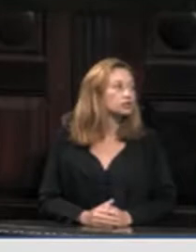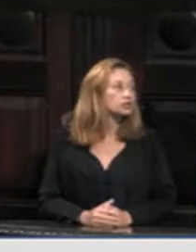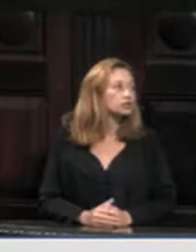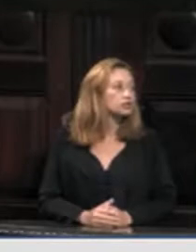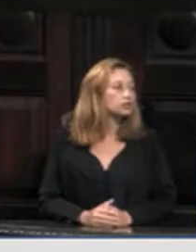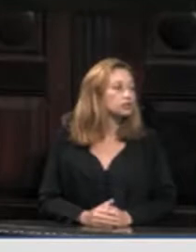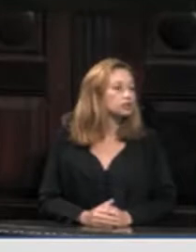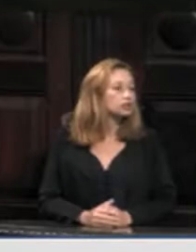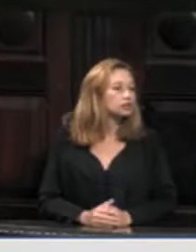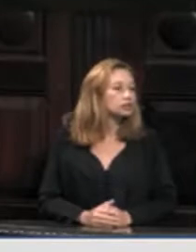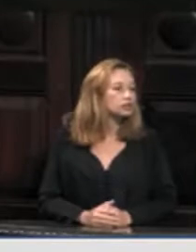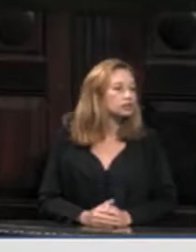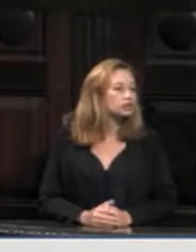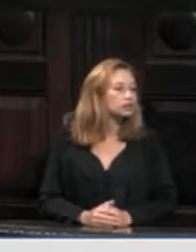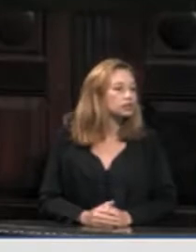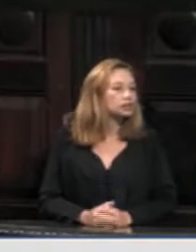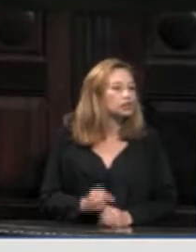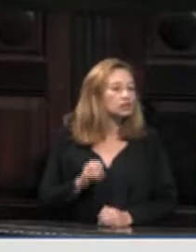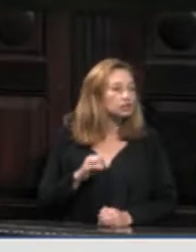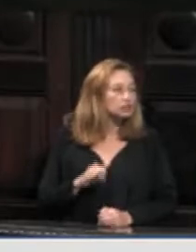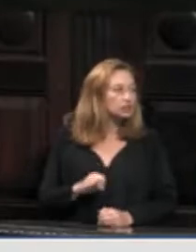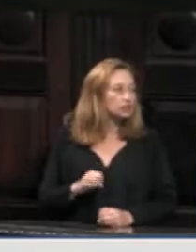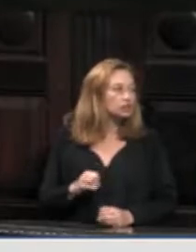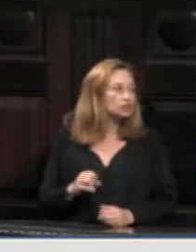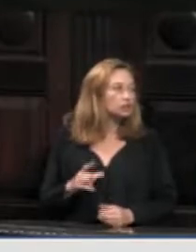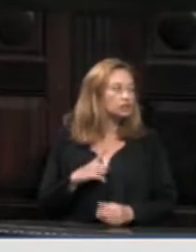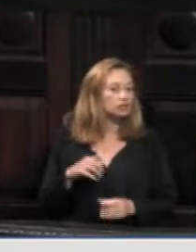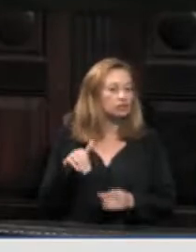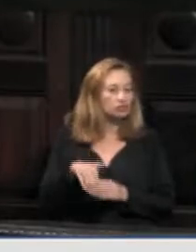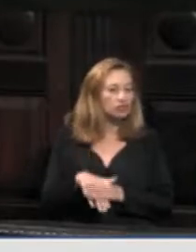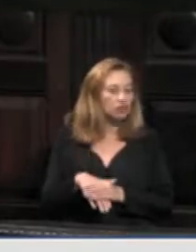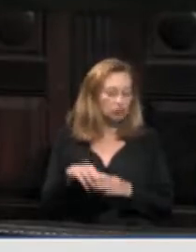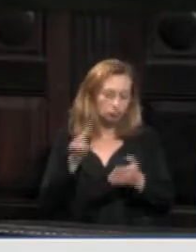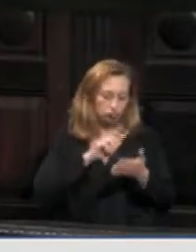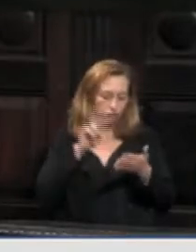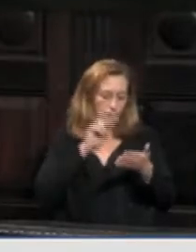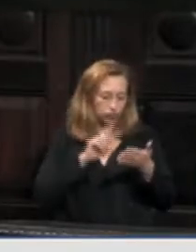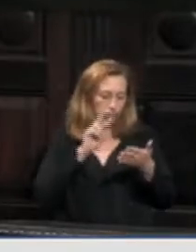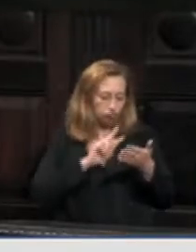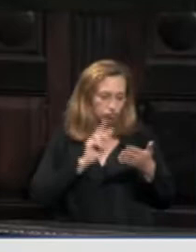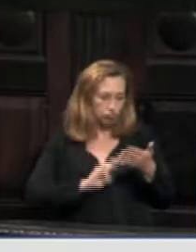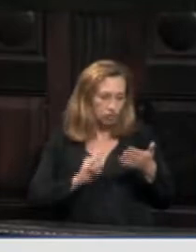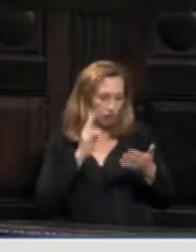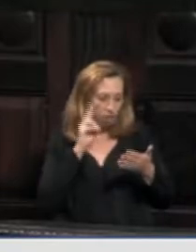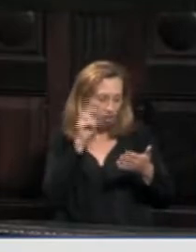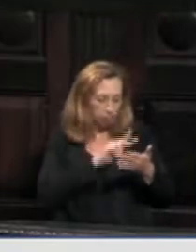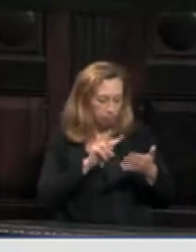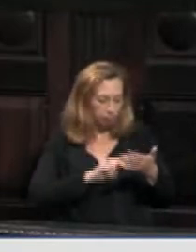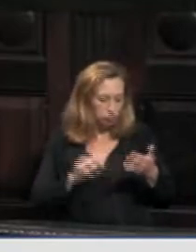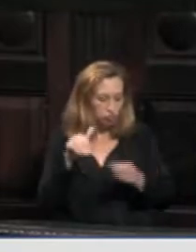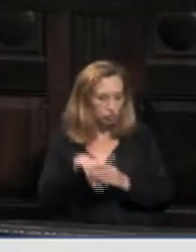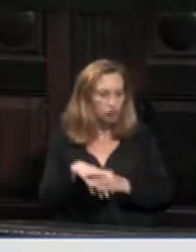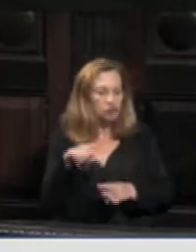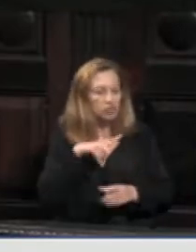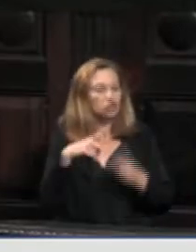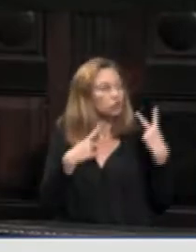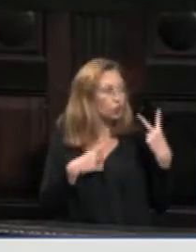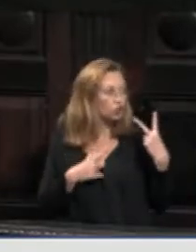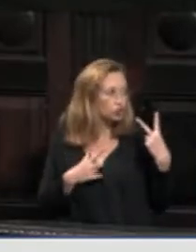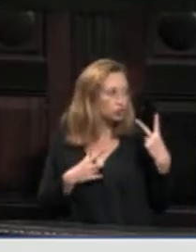senhor ler os votos, se o senhor ler os votos, tem 2